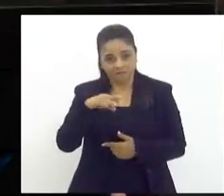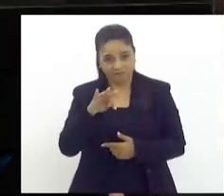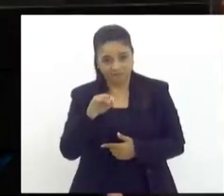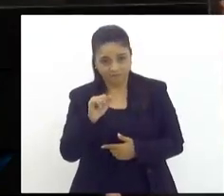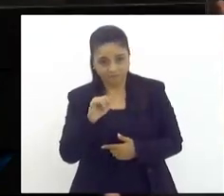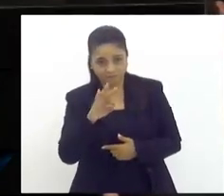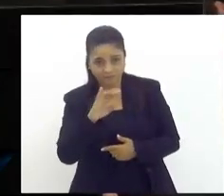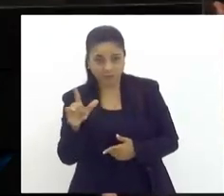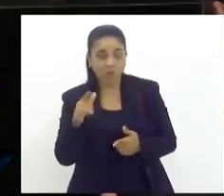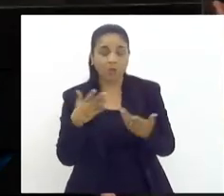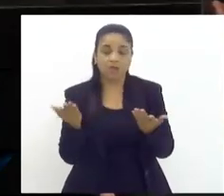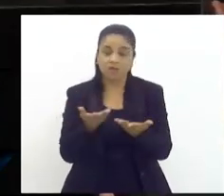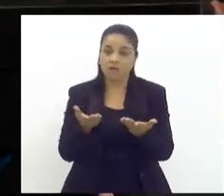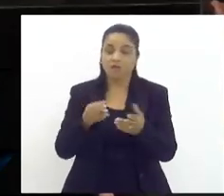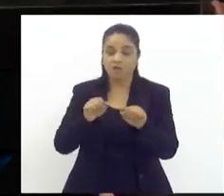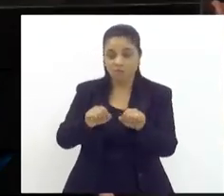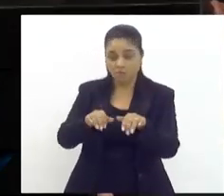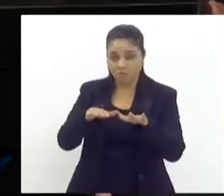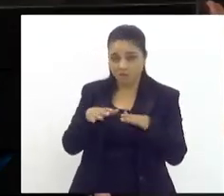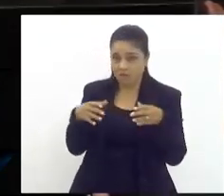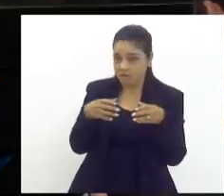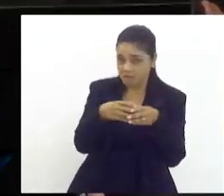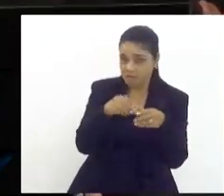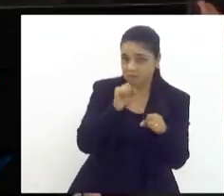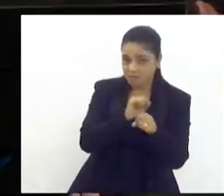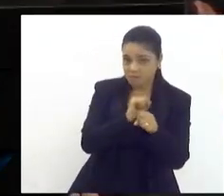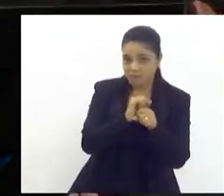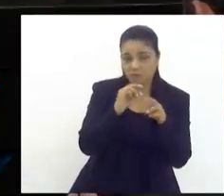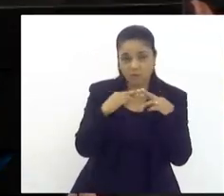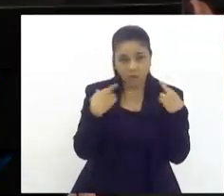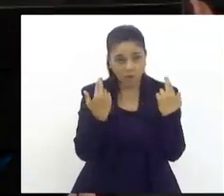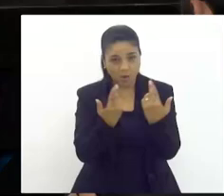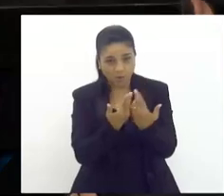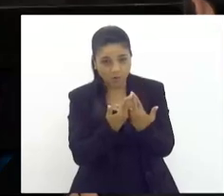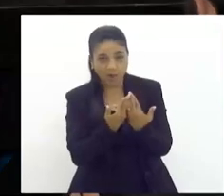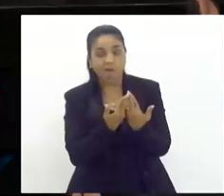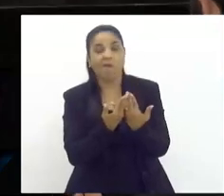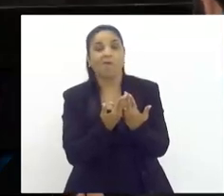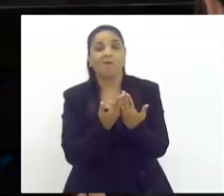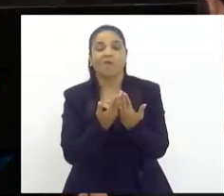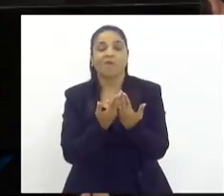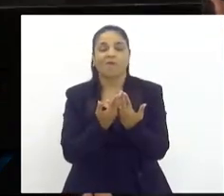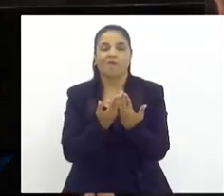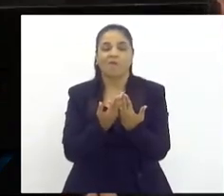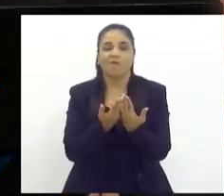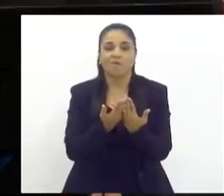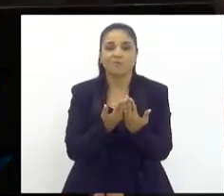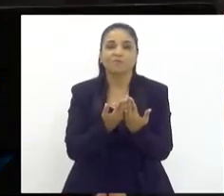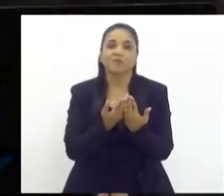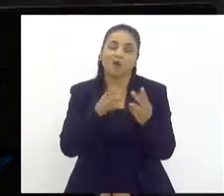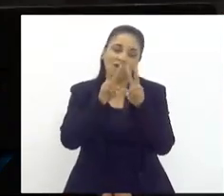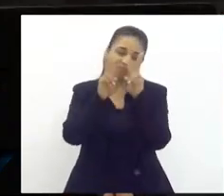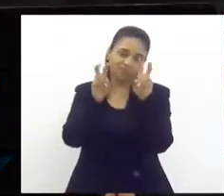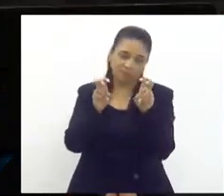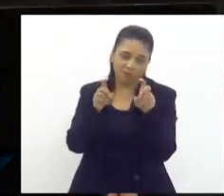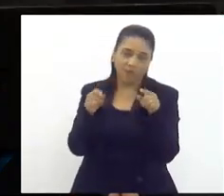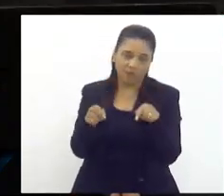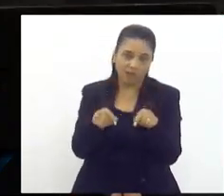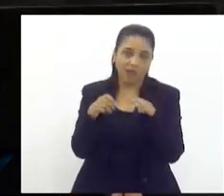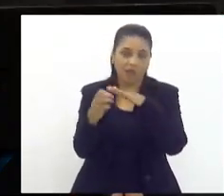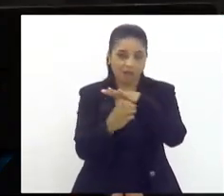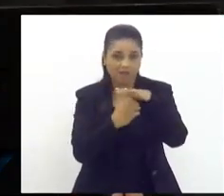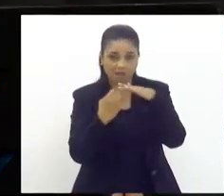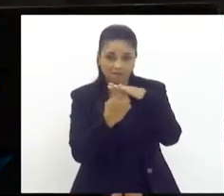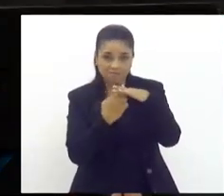Tribuna porque tem essa equipe da Anatel também me aguardando e isso é um dos temas porque Inclusive a agência